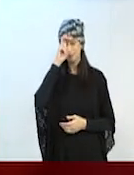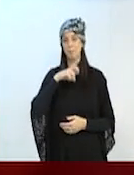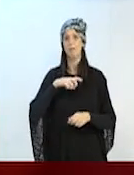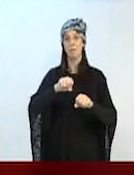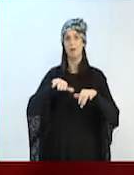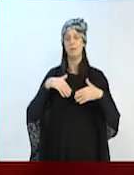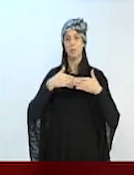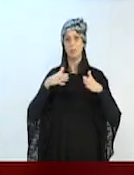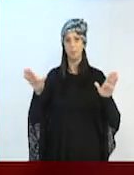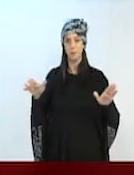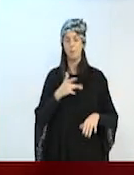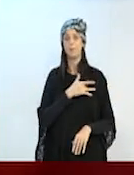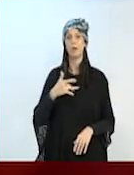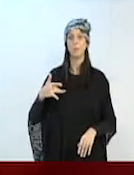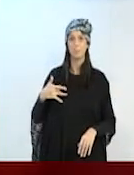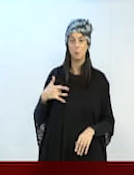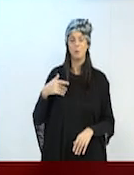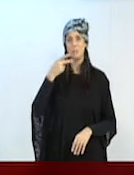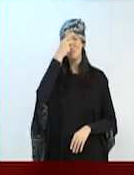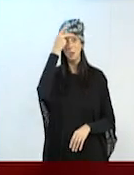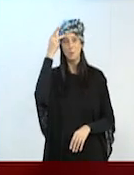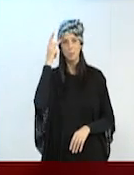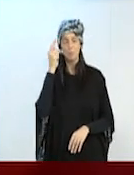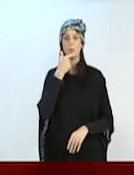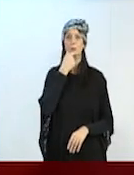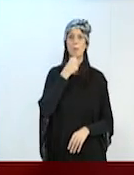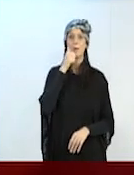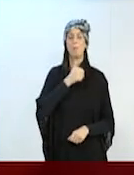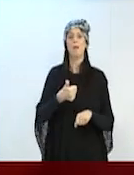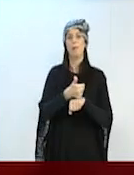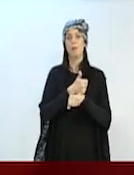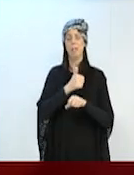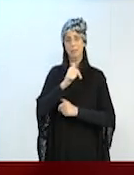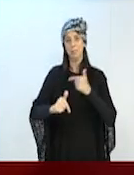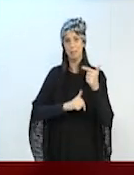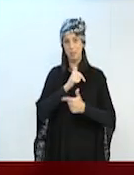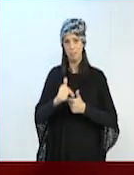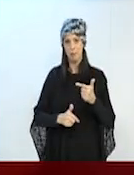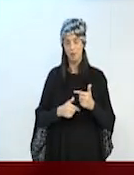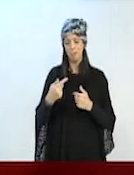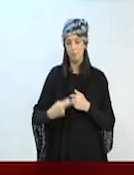pública, Saúde dos Trabalhadores e Trabalhadoras do Serviço Público